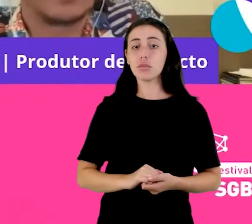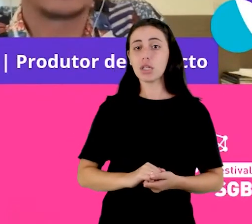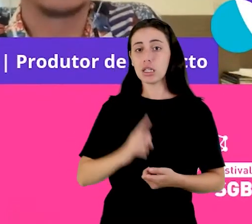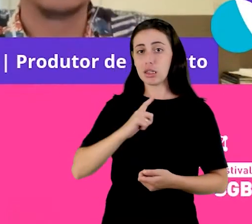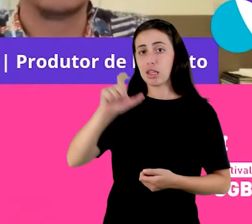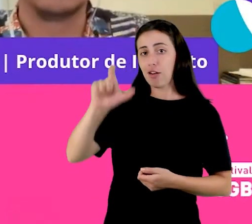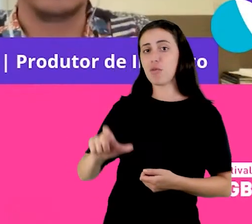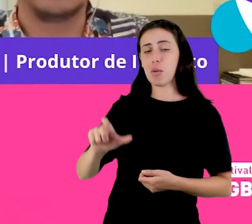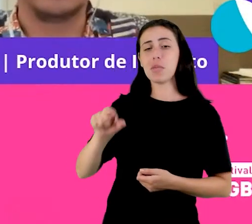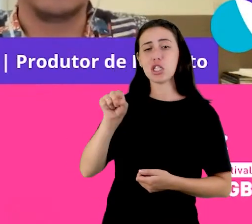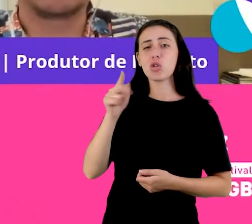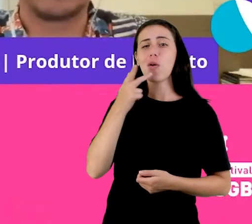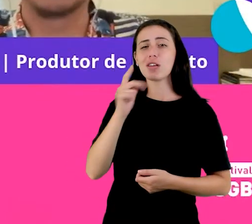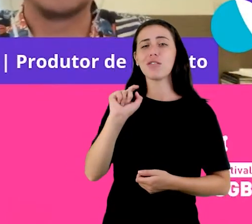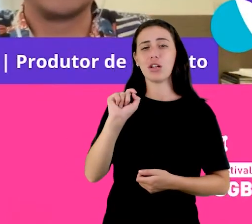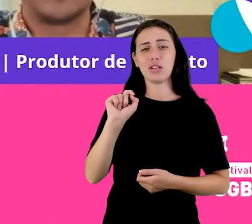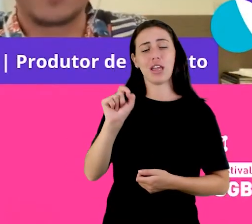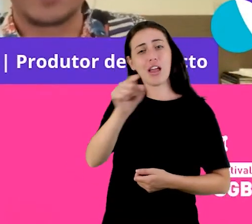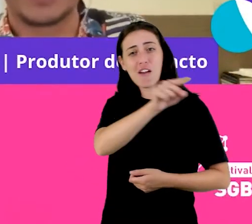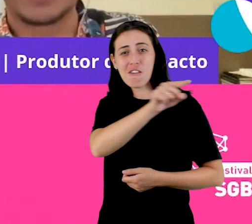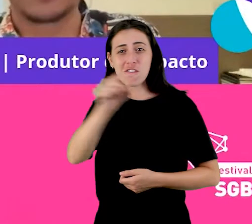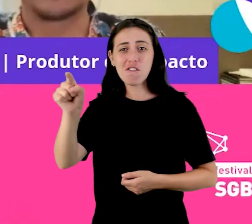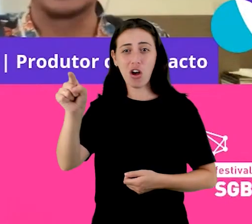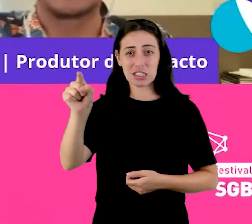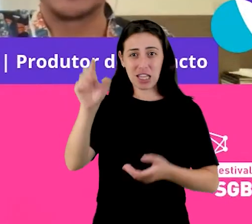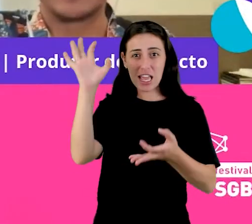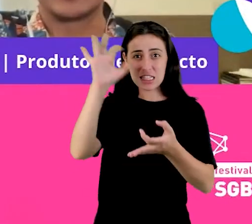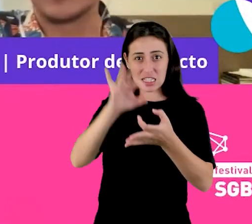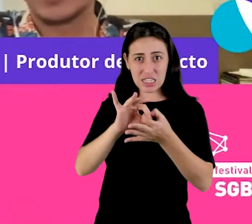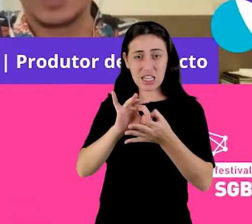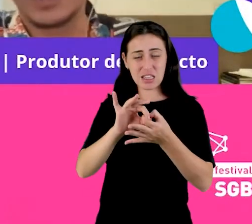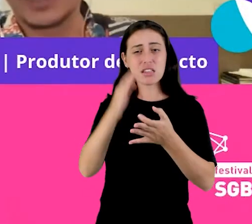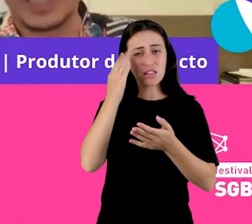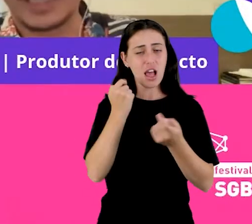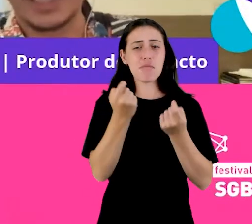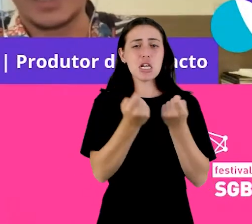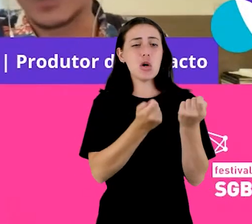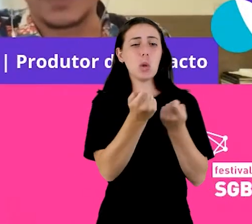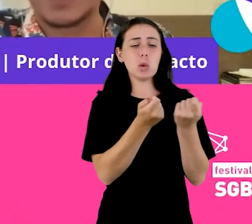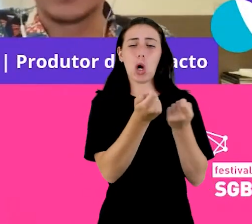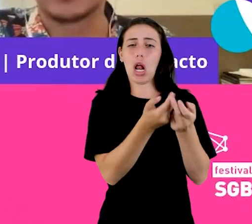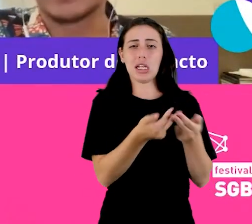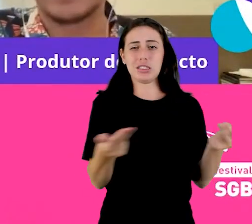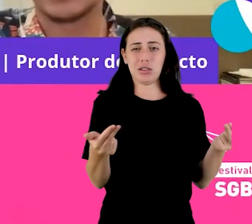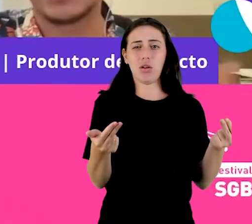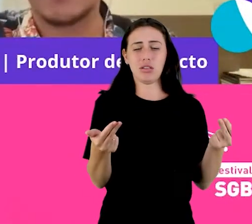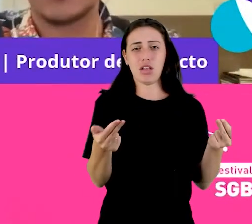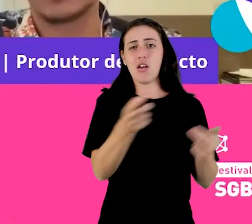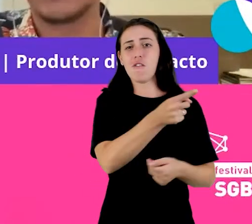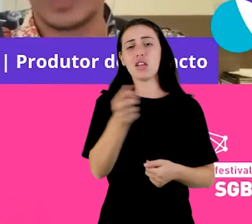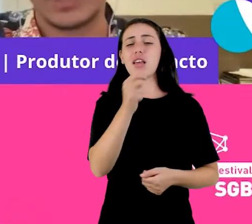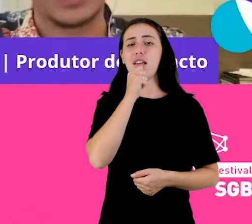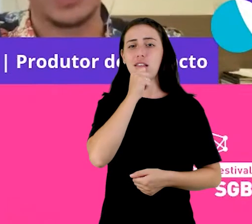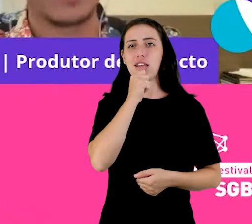onde veio isso? Inclusive, uma das pessoas me falou assim, olha, gente, vocês cis são simplesmente pessoas que sabem agenciar